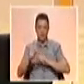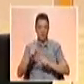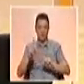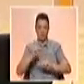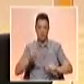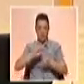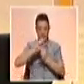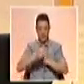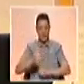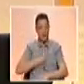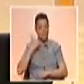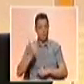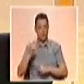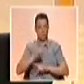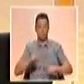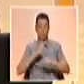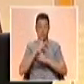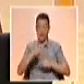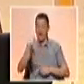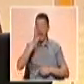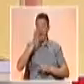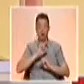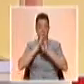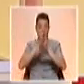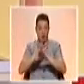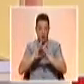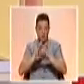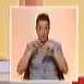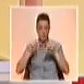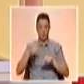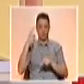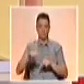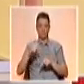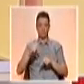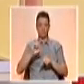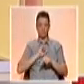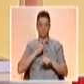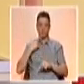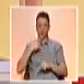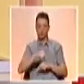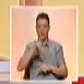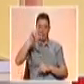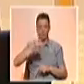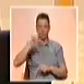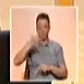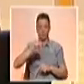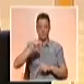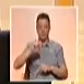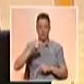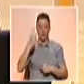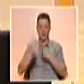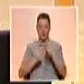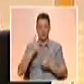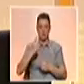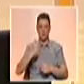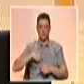para se adaptarem melhor, porque não há água. Até que ponto é que isso tem impacto em Portugal? Tem impacto, de alguma maneira, terá algum impacto. Nós estamos em Espanha, não é?